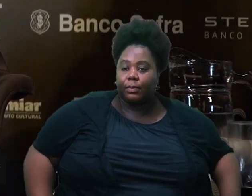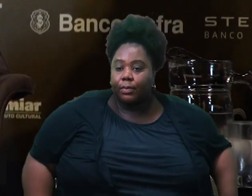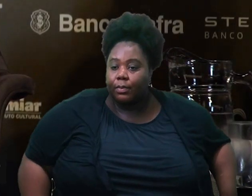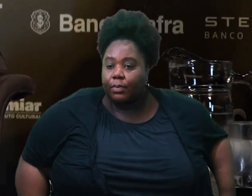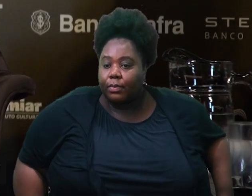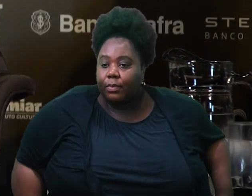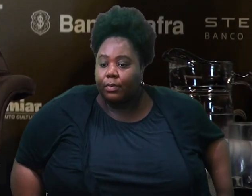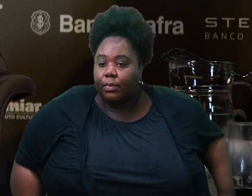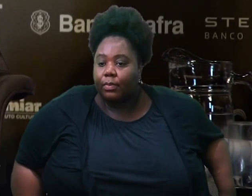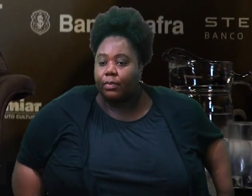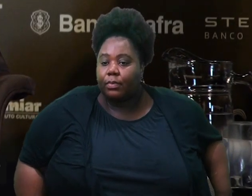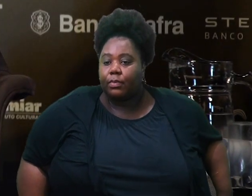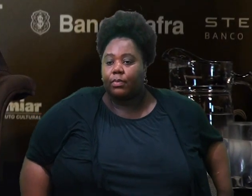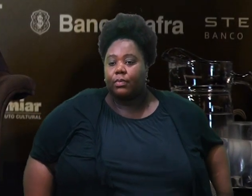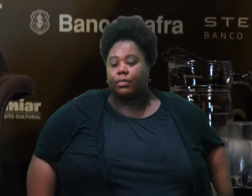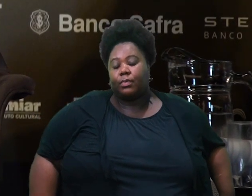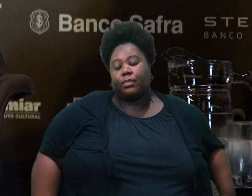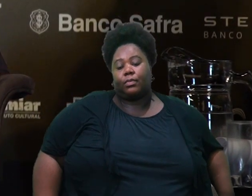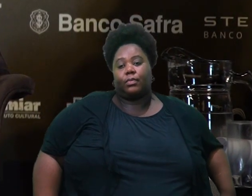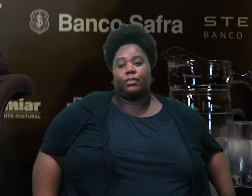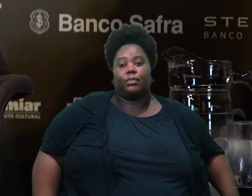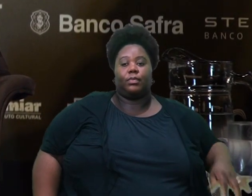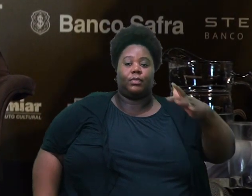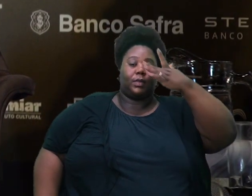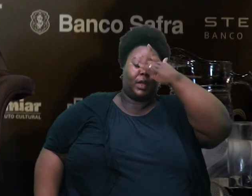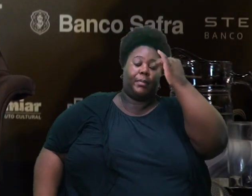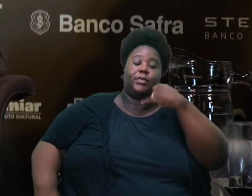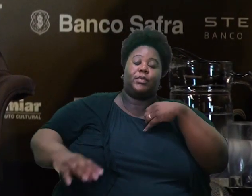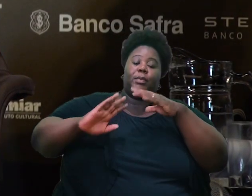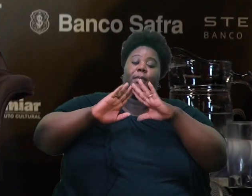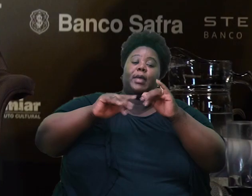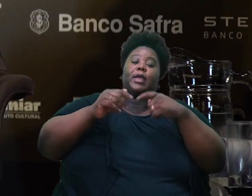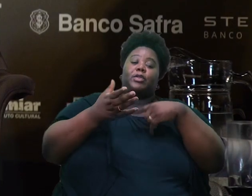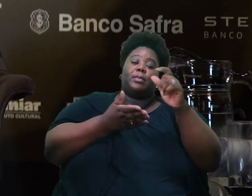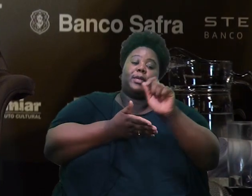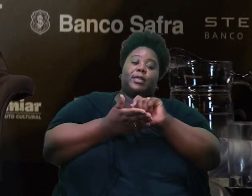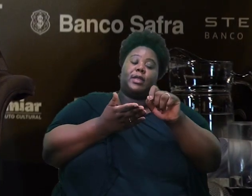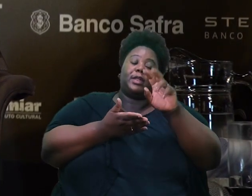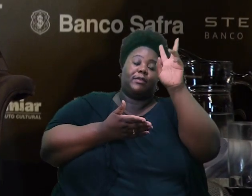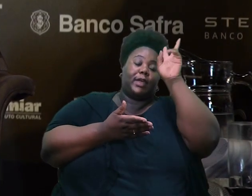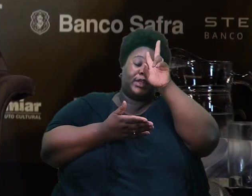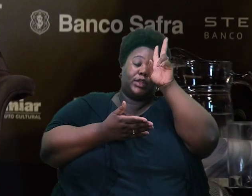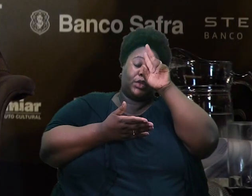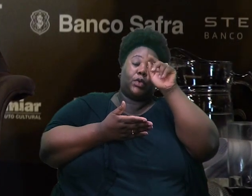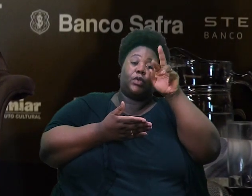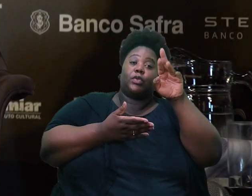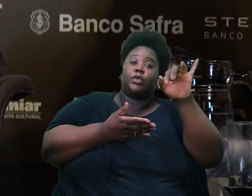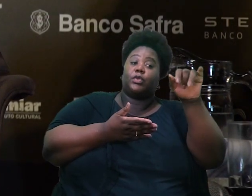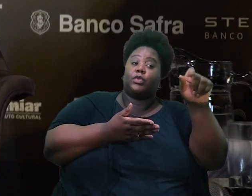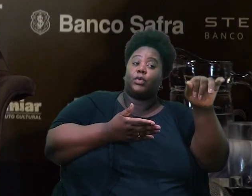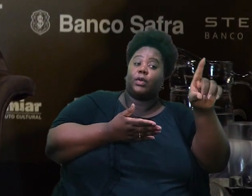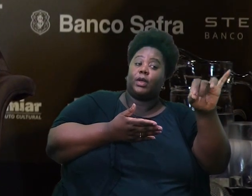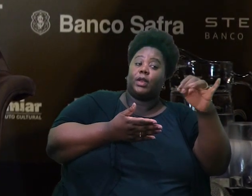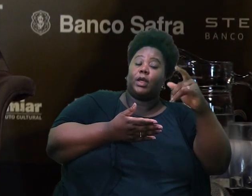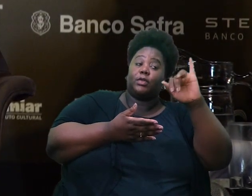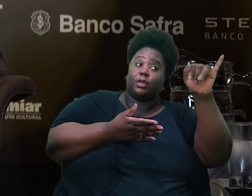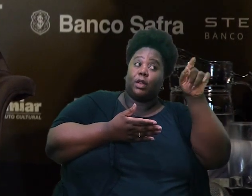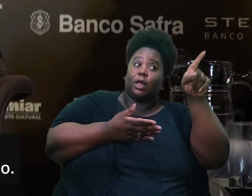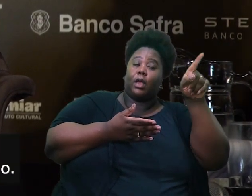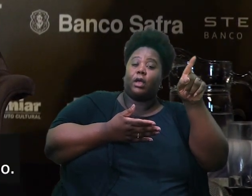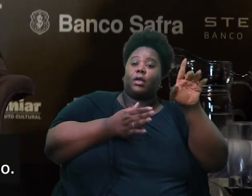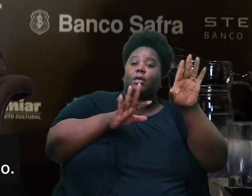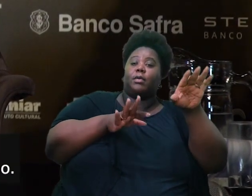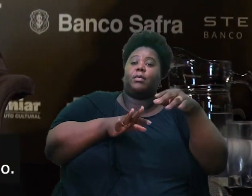Alguém me pede para escrever a história do reinado do Jatobá. Não é? E daí sai, mas